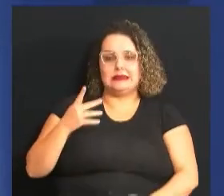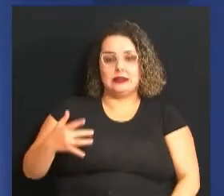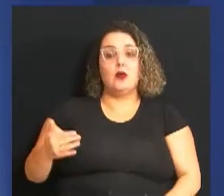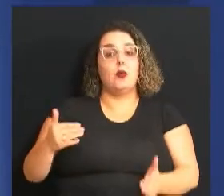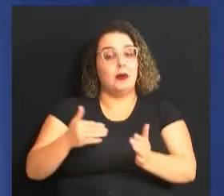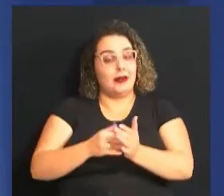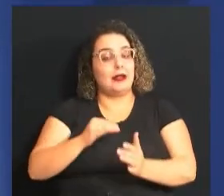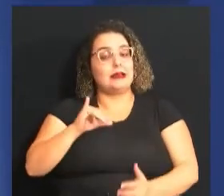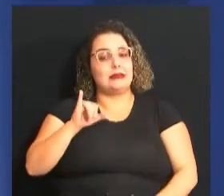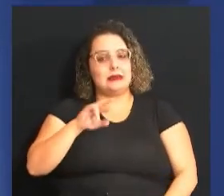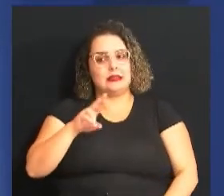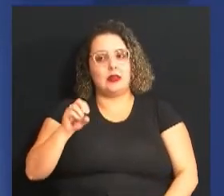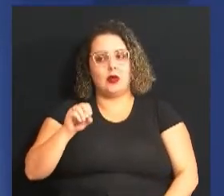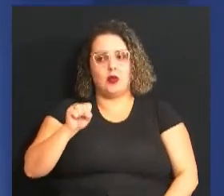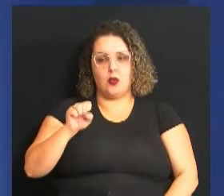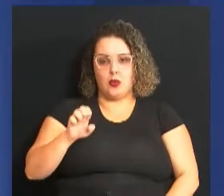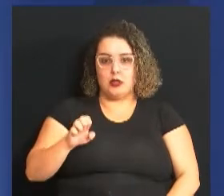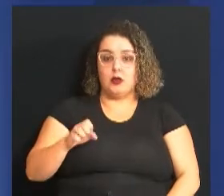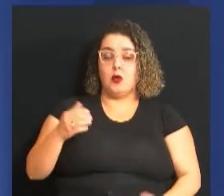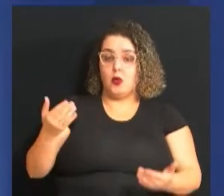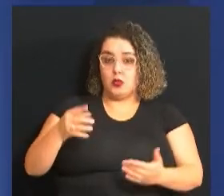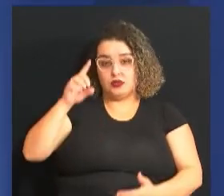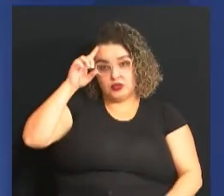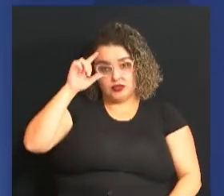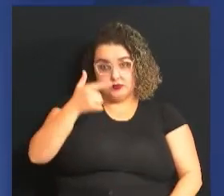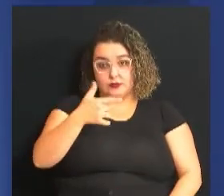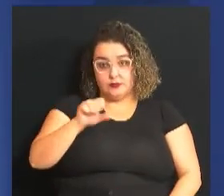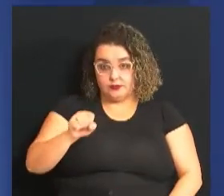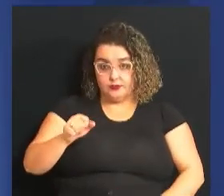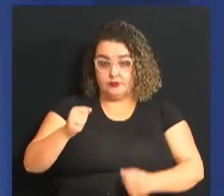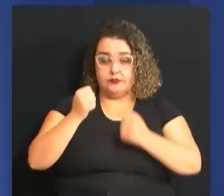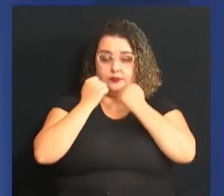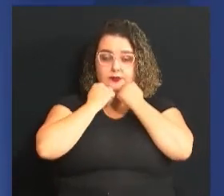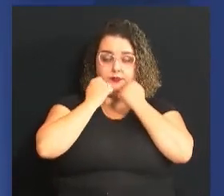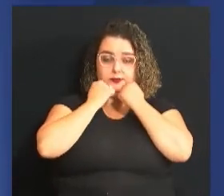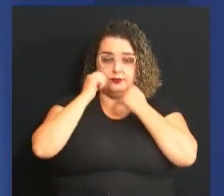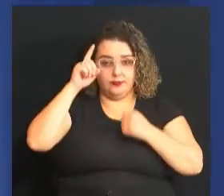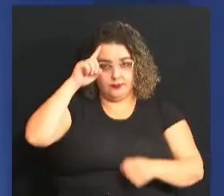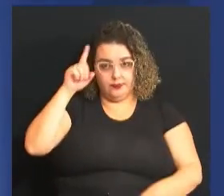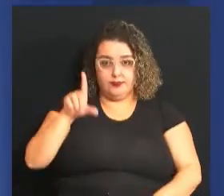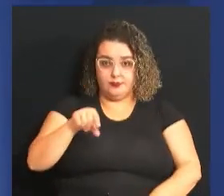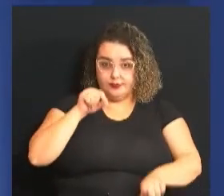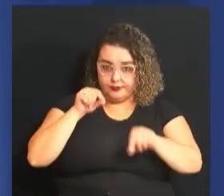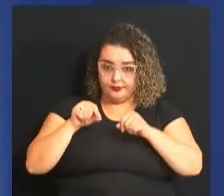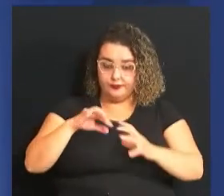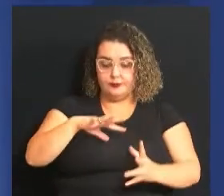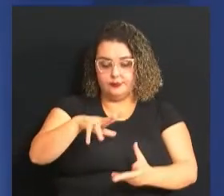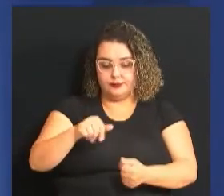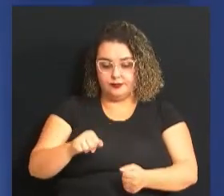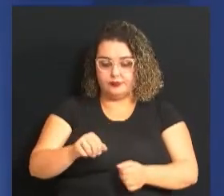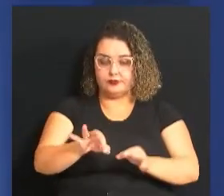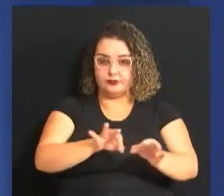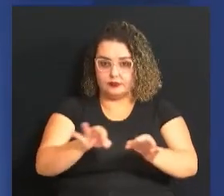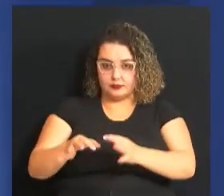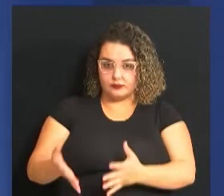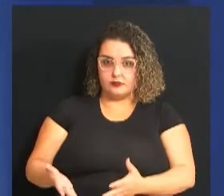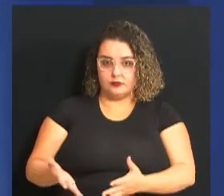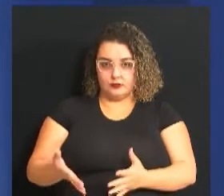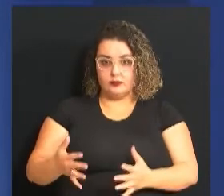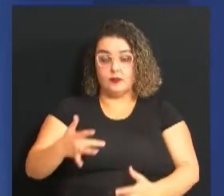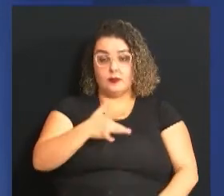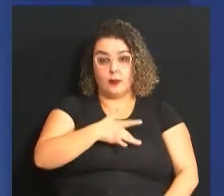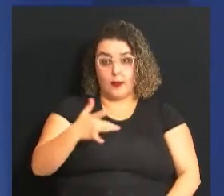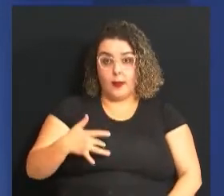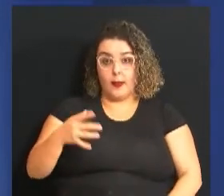E hoje, dia 28 de julho, é a data escolhida pela Organização Mundial da Saúde para celebrar, para lembrar,